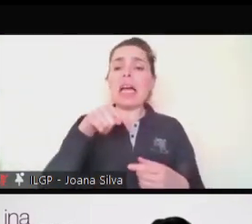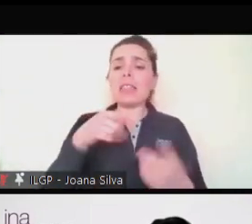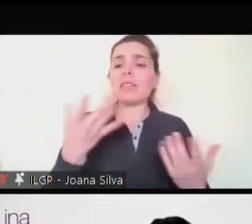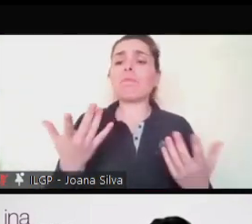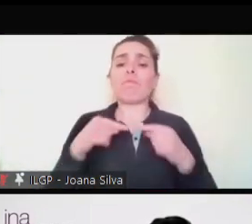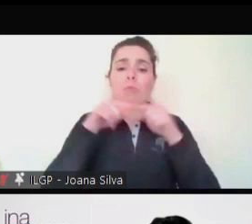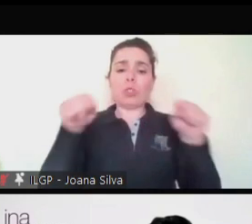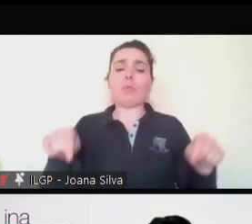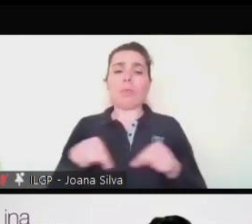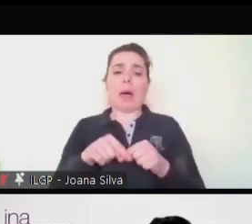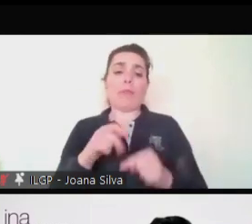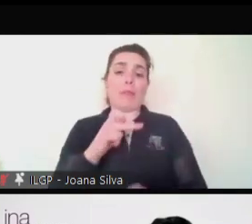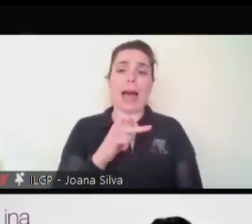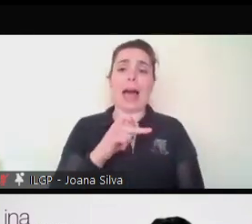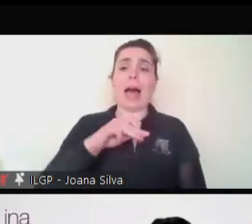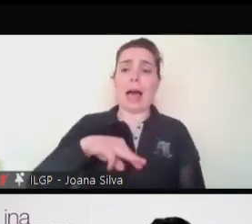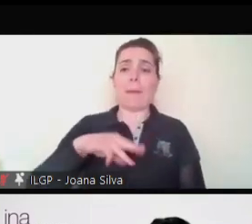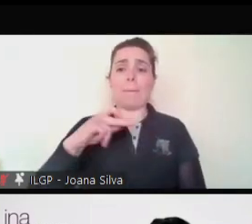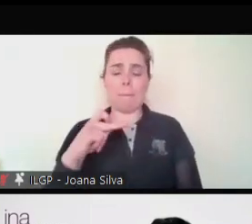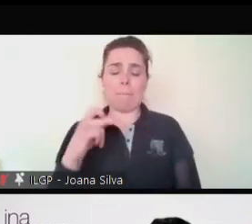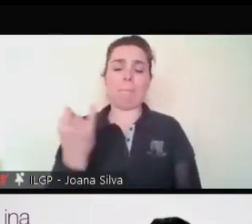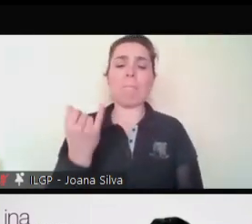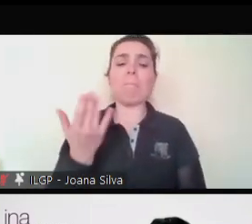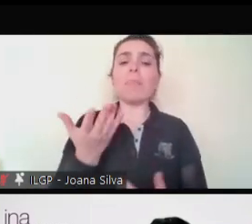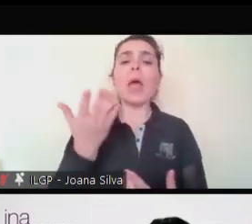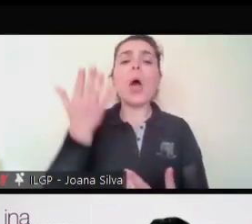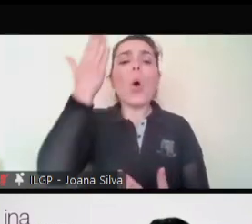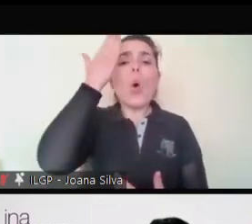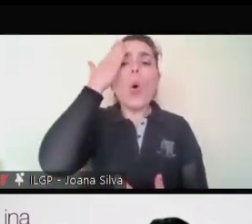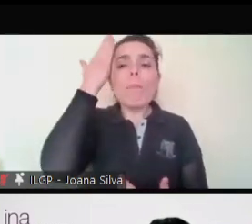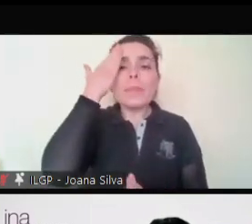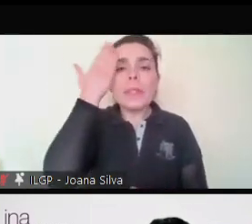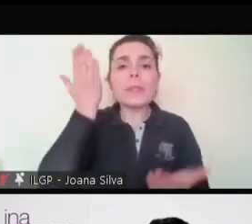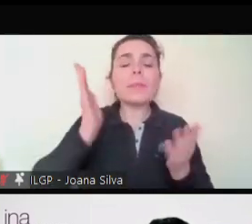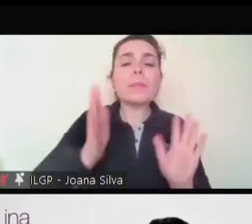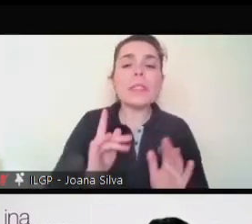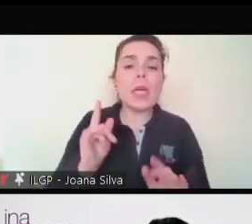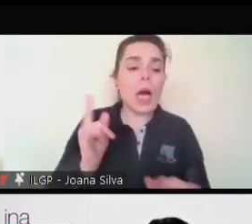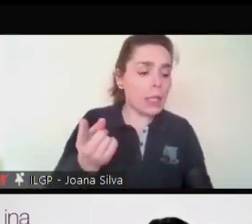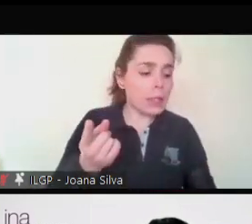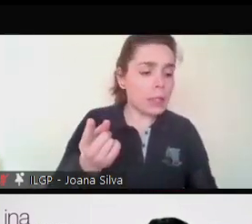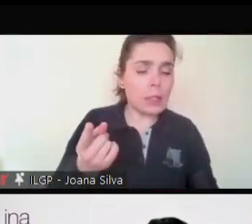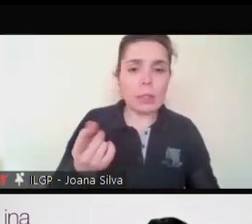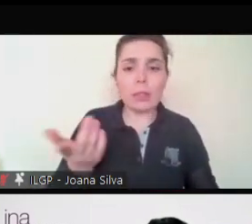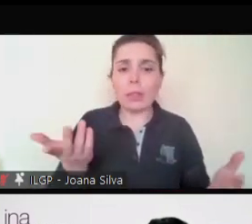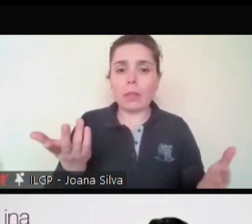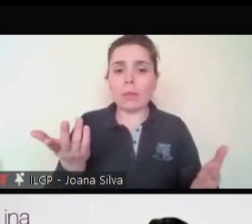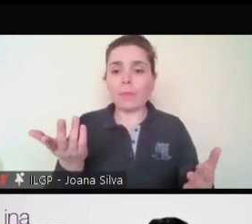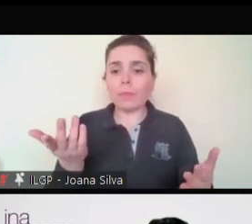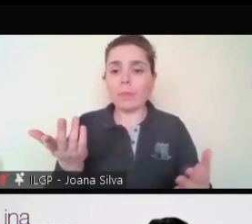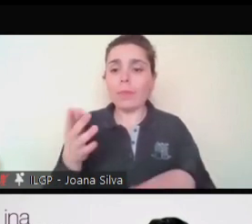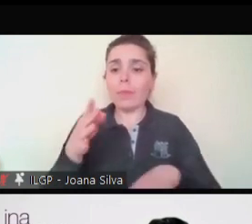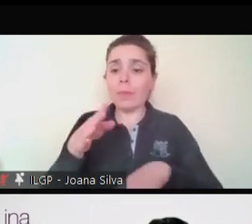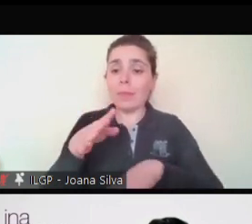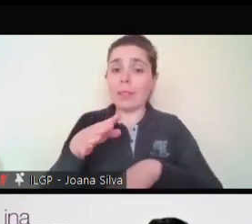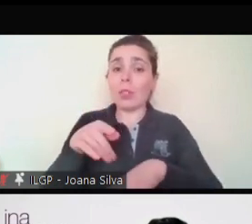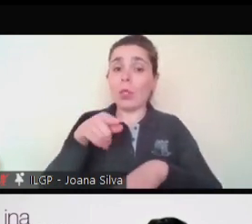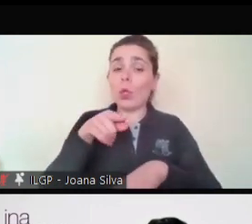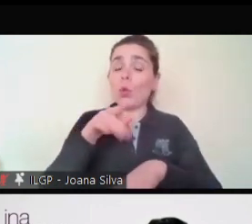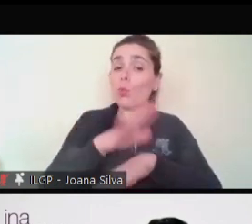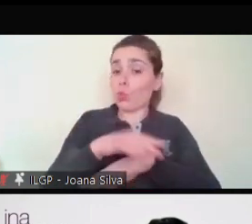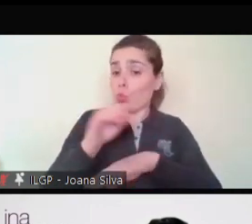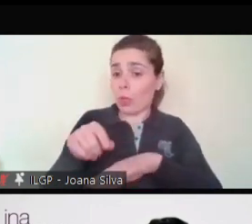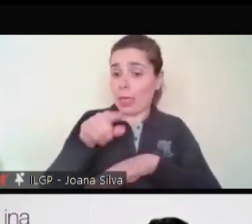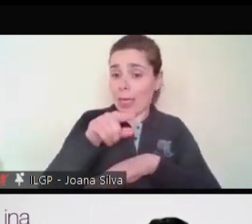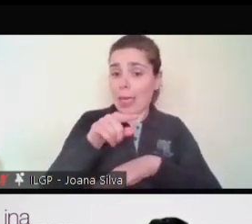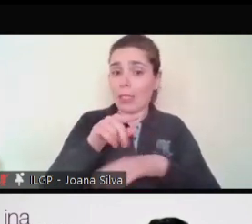com o tema de pôr as competências? Que competências é que temos na administração para fazer em concreto este desígnio da